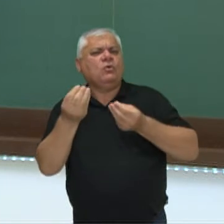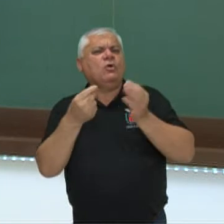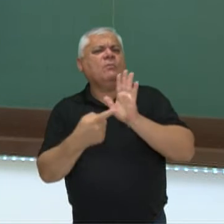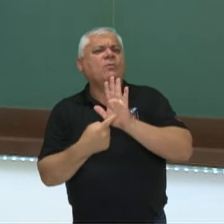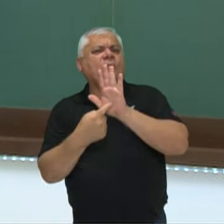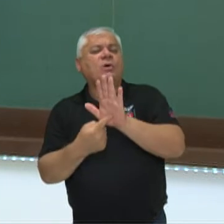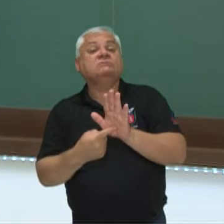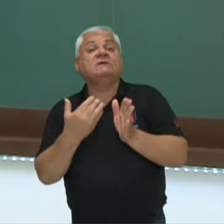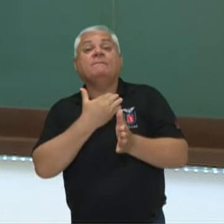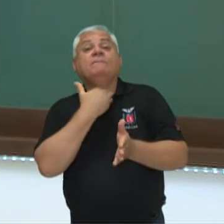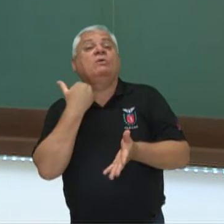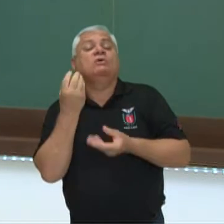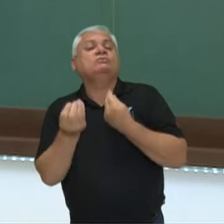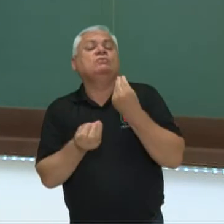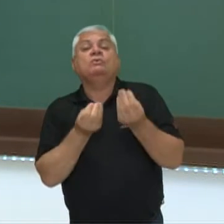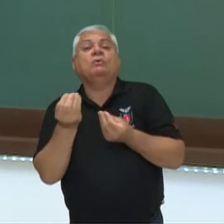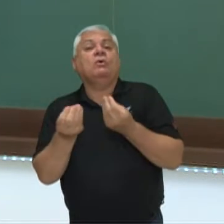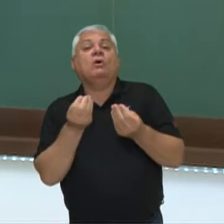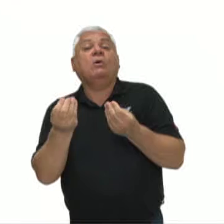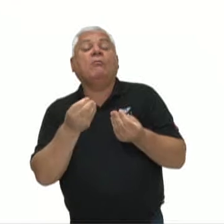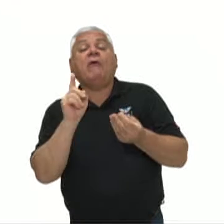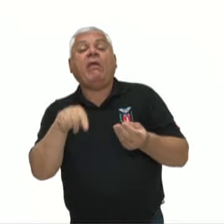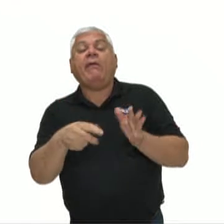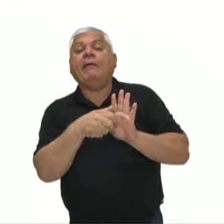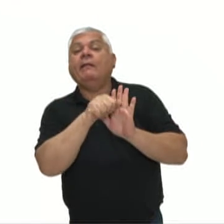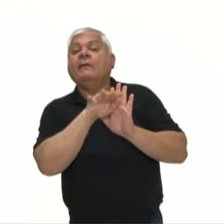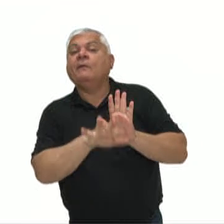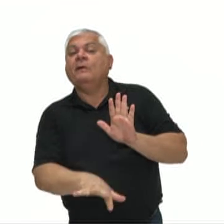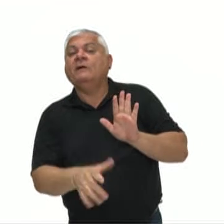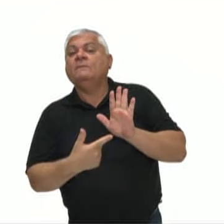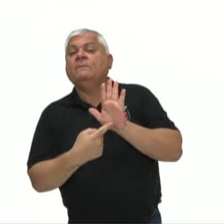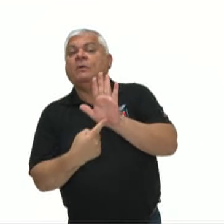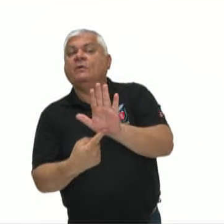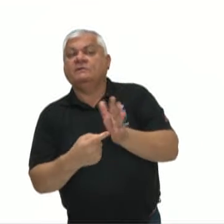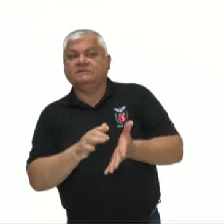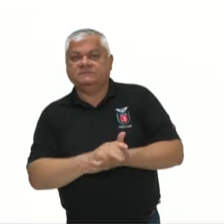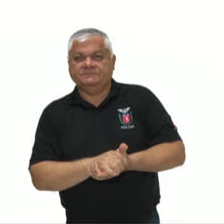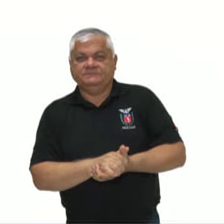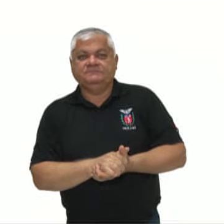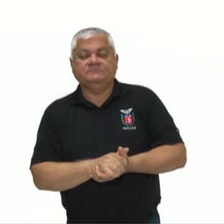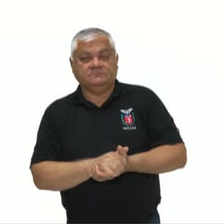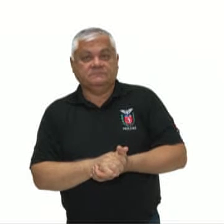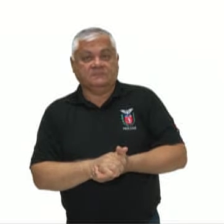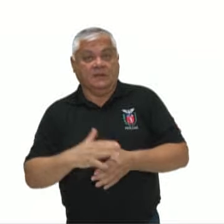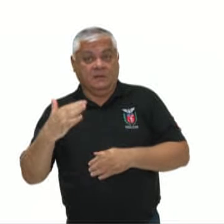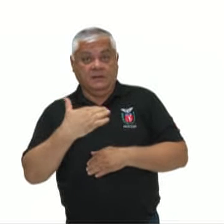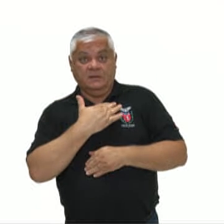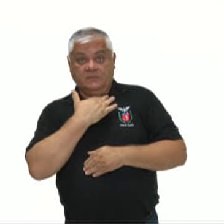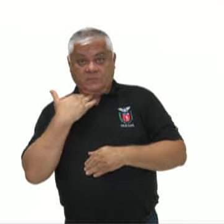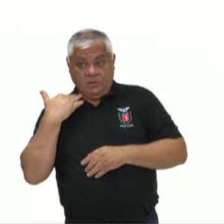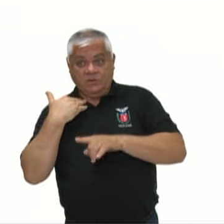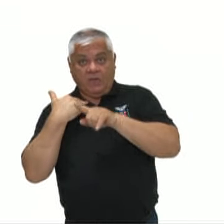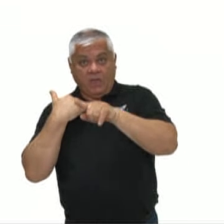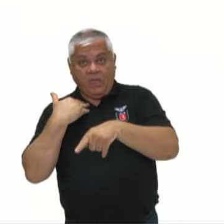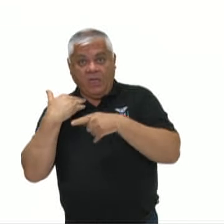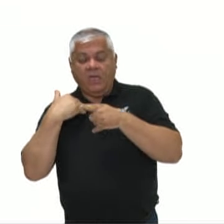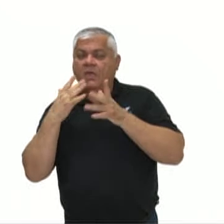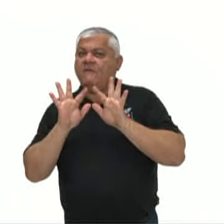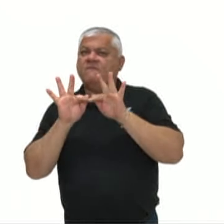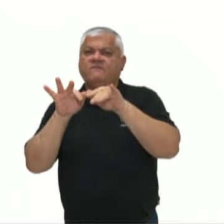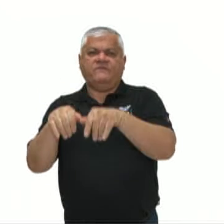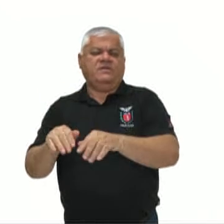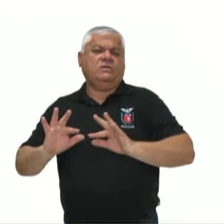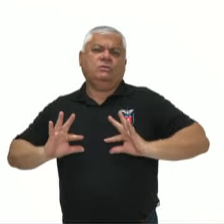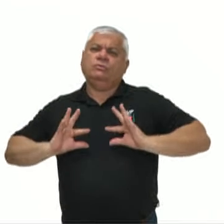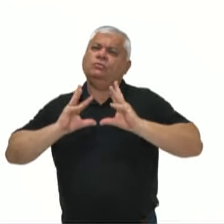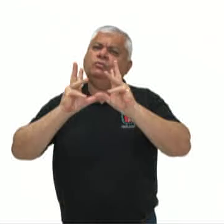representada? Como se dá essa figuração, esse aparecimento, né? A morte é considerado o destino final de toda forma